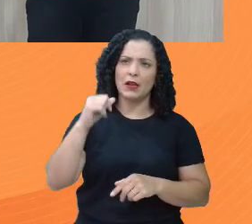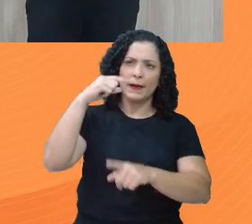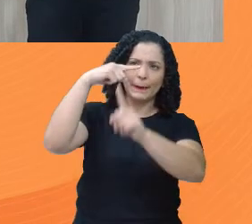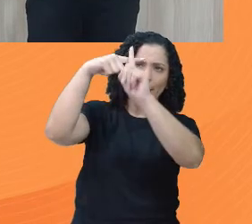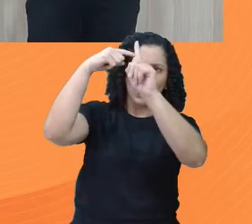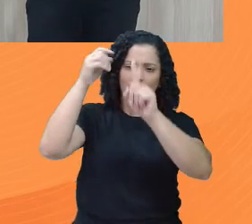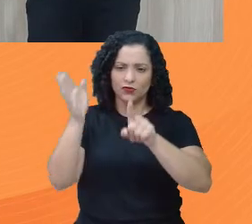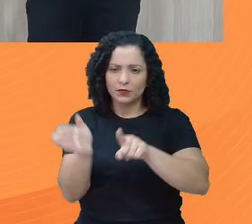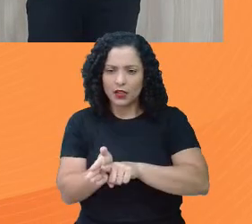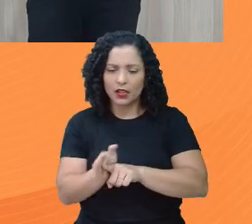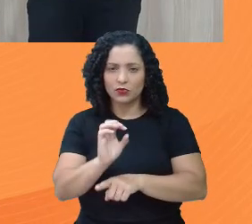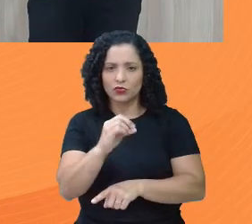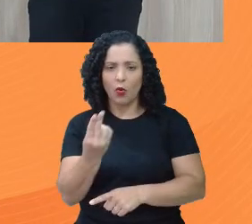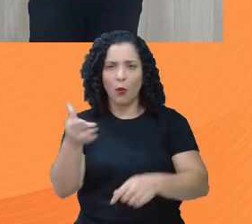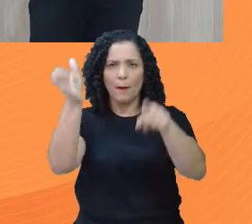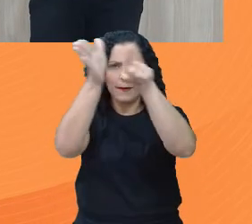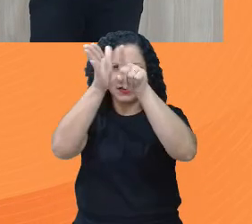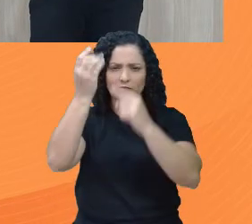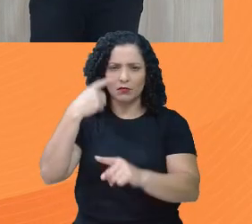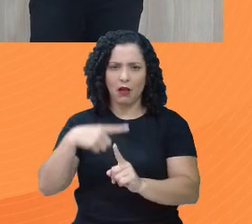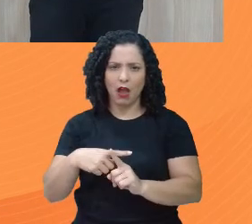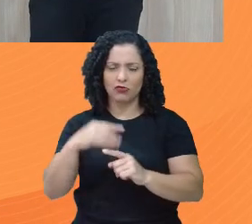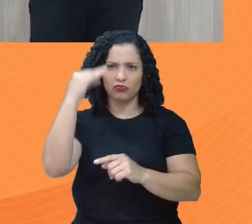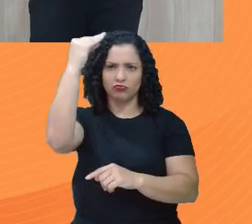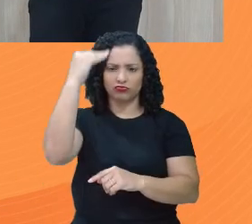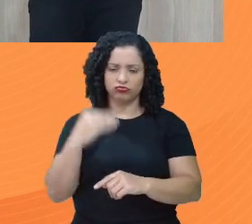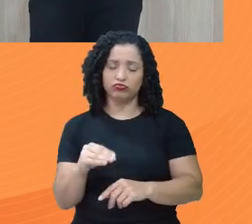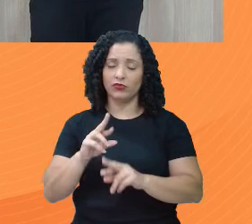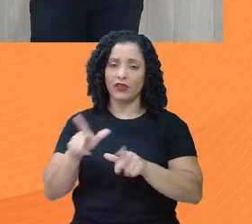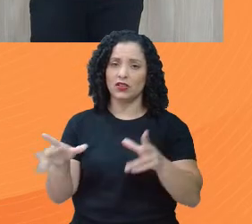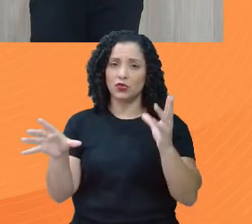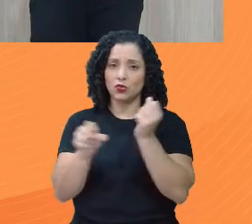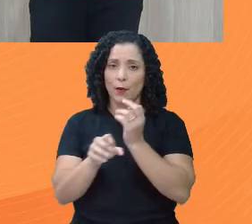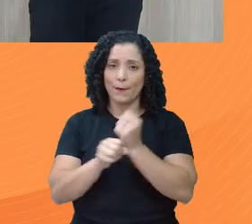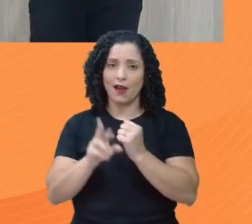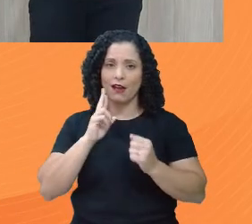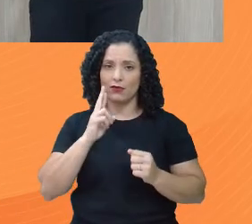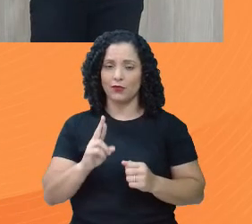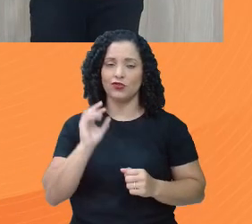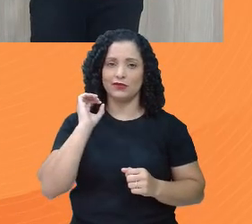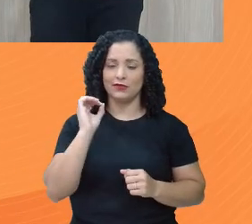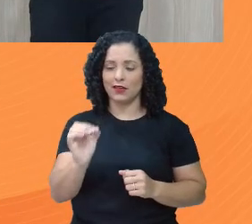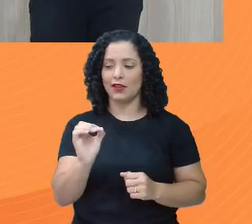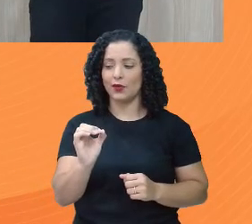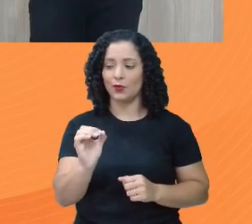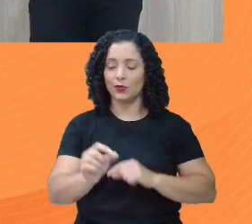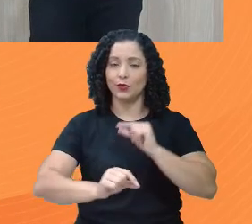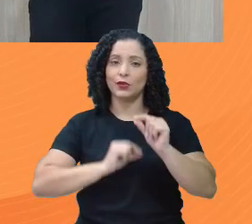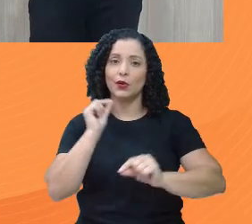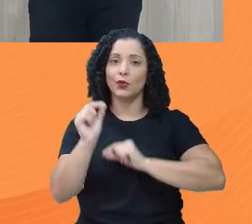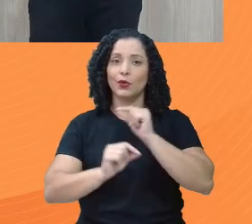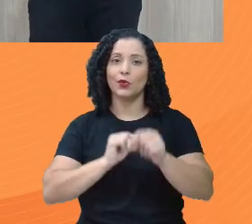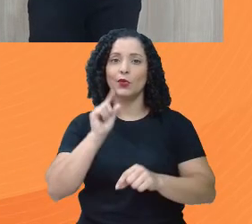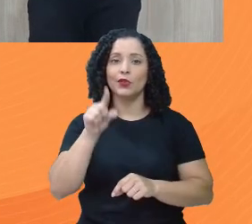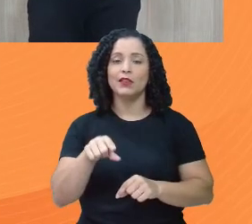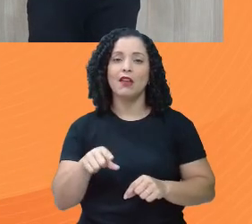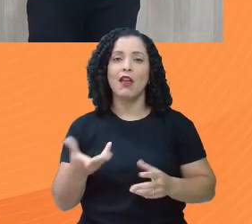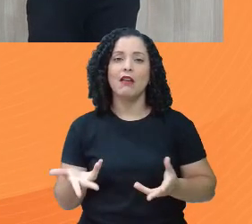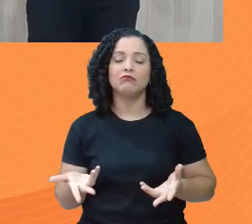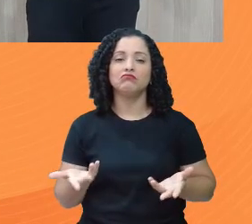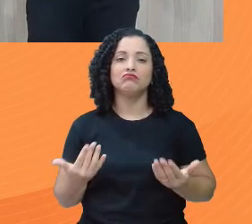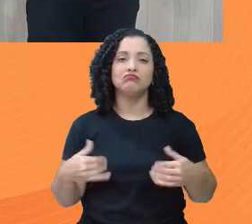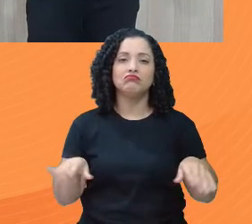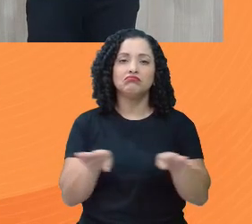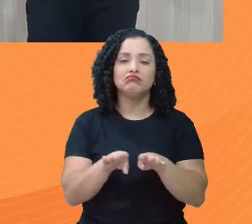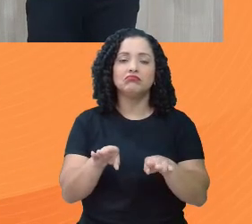a resposta vai ser nula, ou seja, vai dar igual a 0. Então, lembra aí o que é simétrico, tá bom? Vai ter que